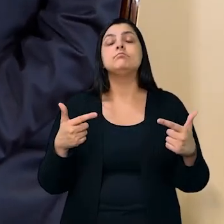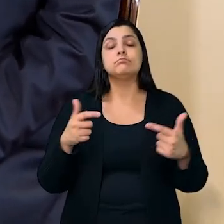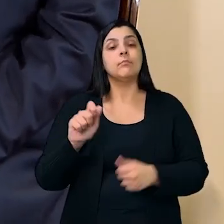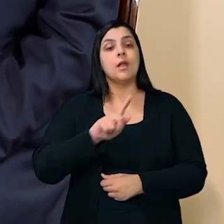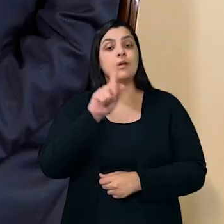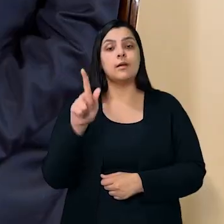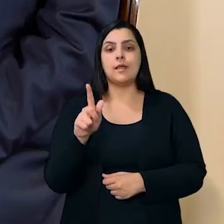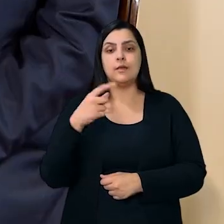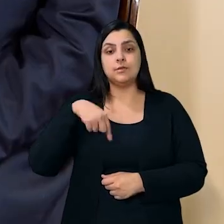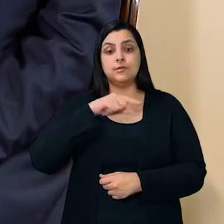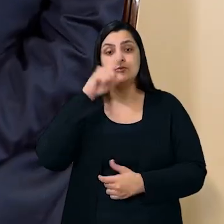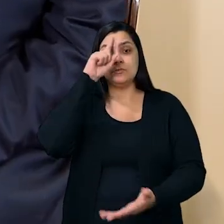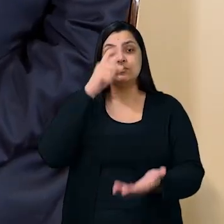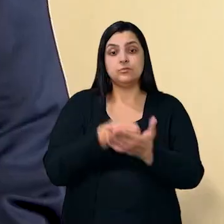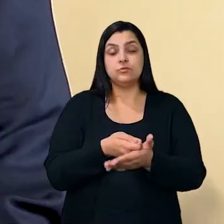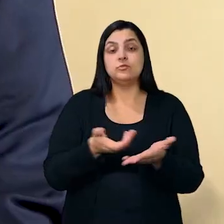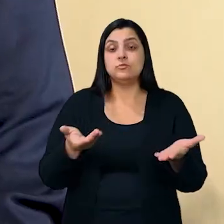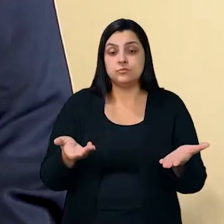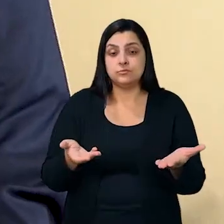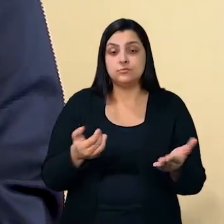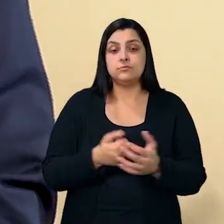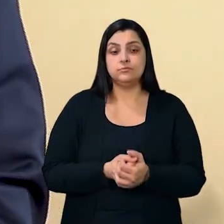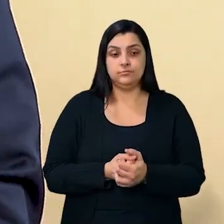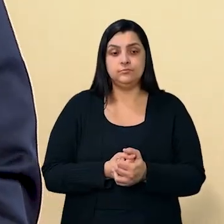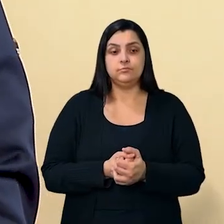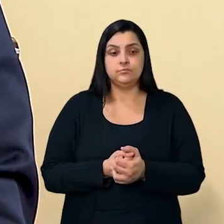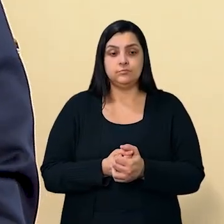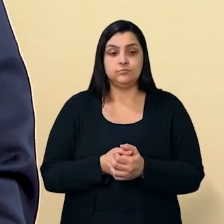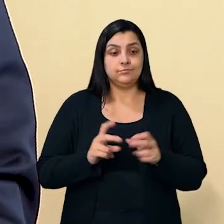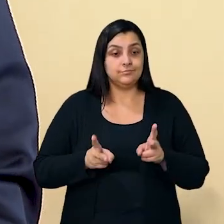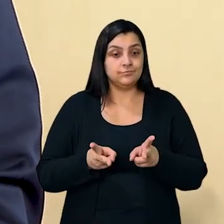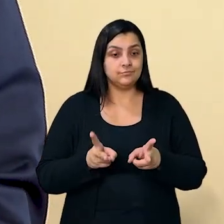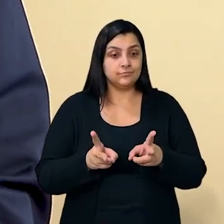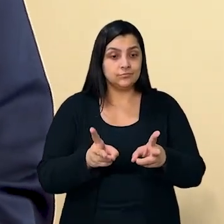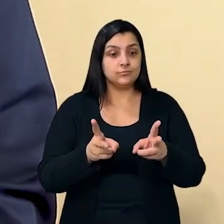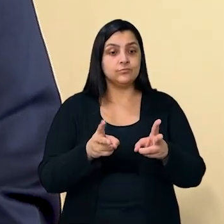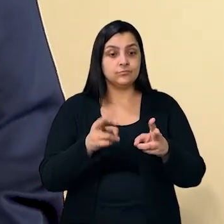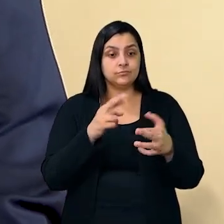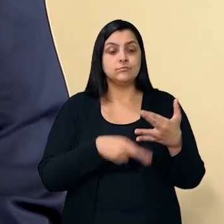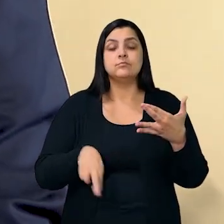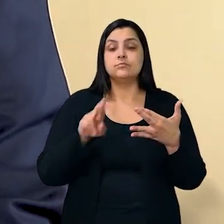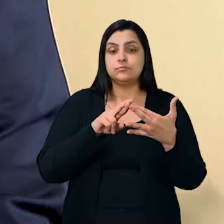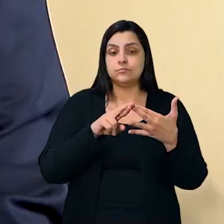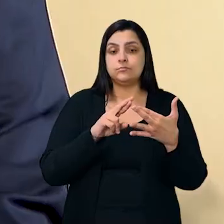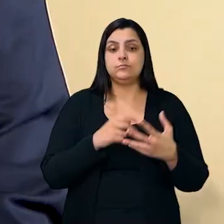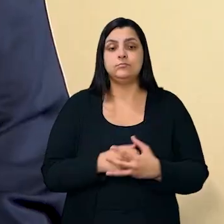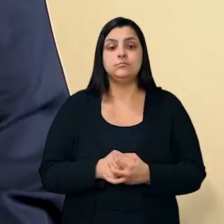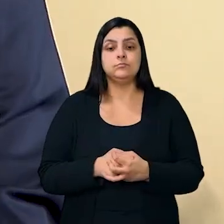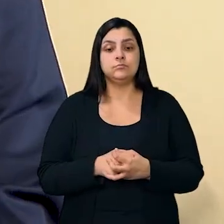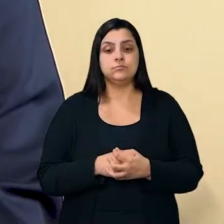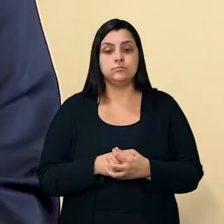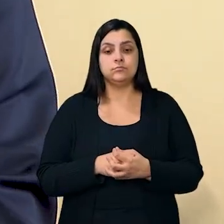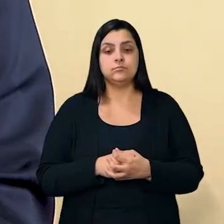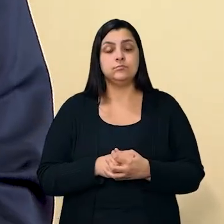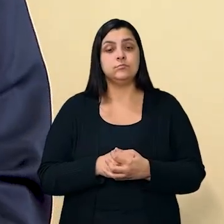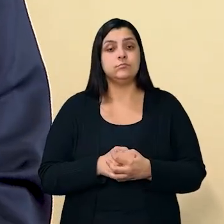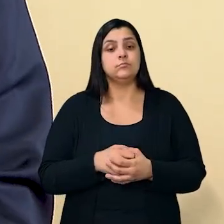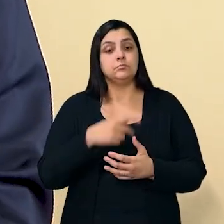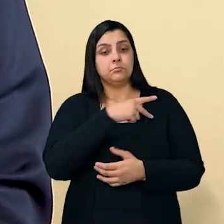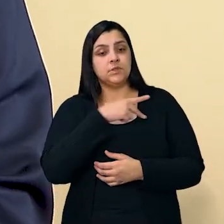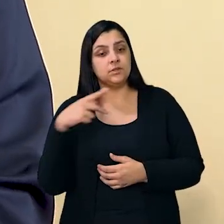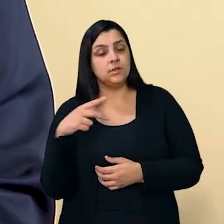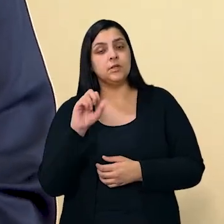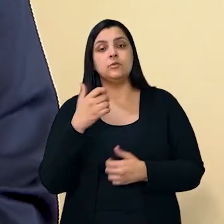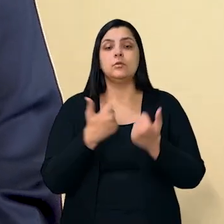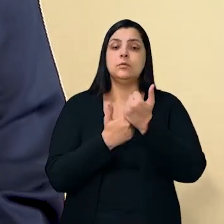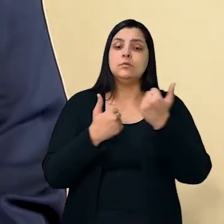mais o agravo de instrumento, porque, denegado o segmento ao recurso de revista pelo